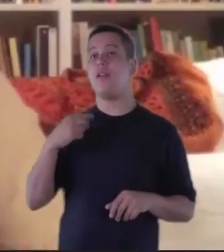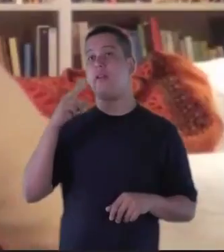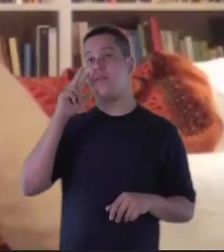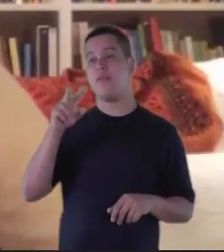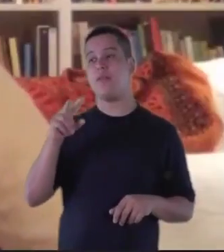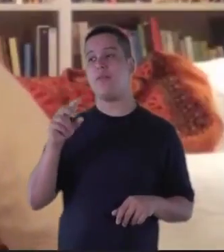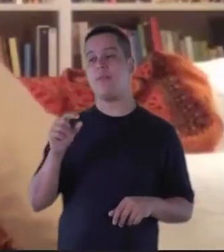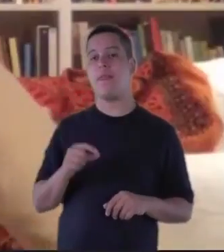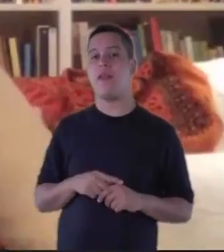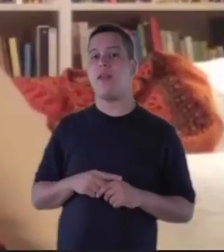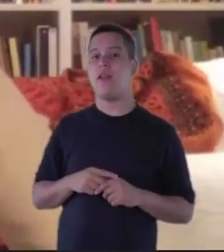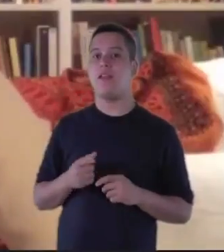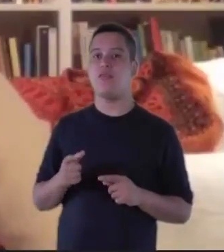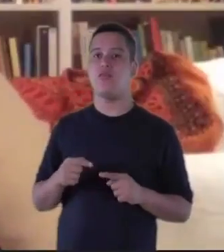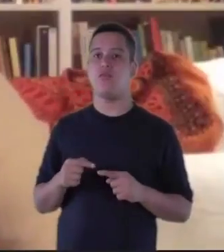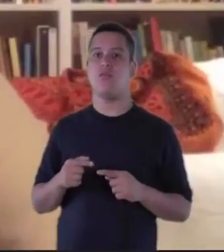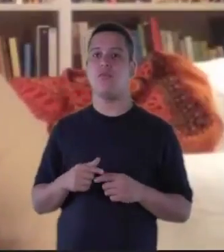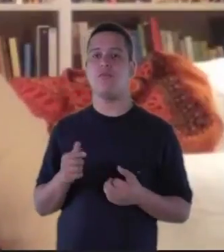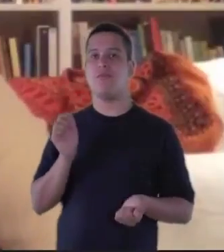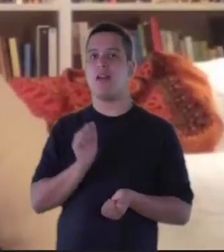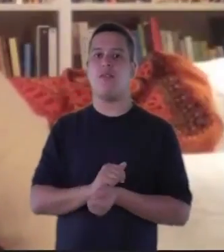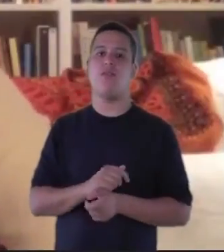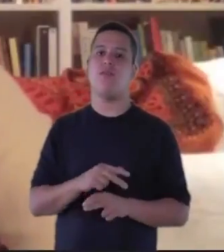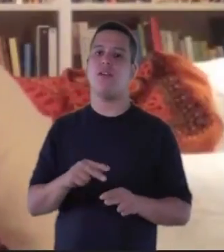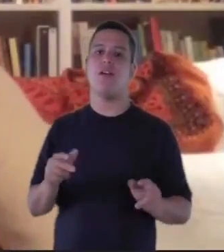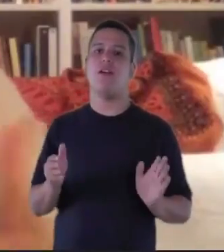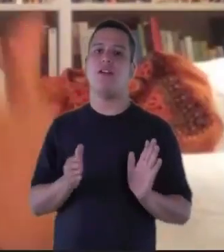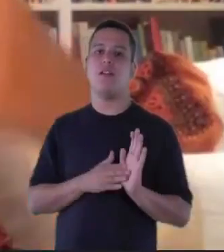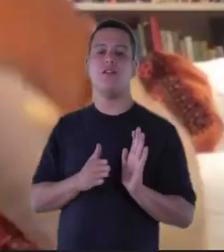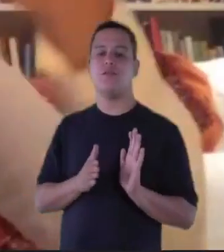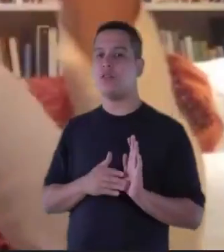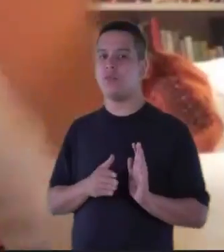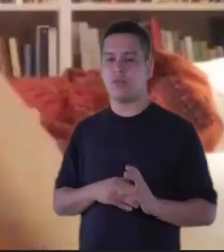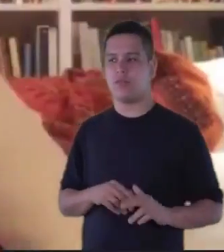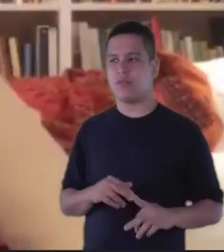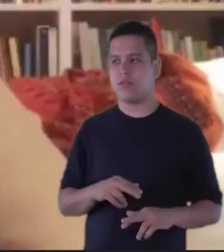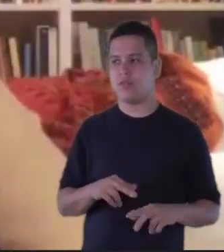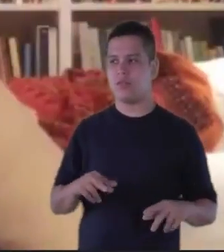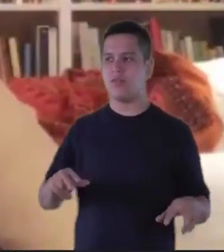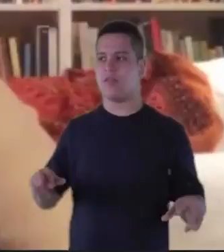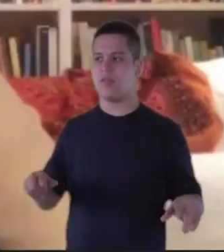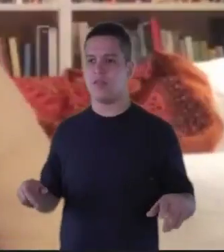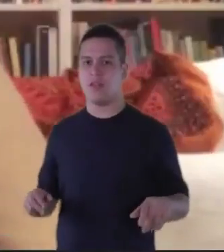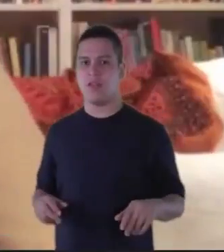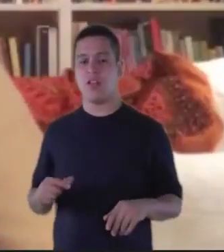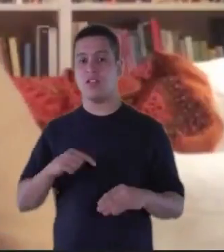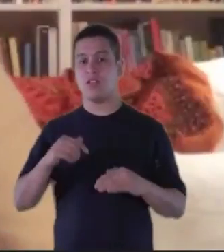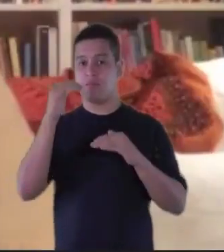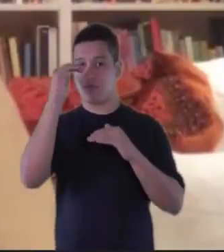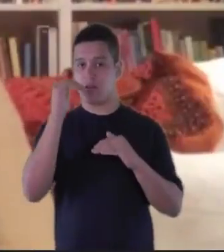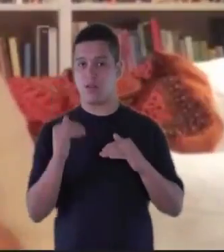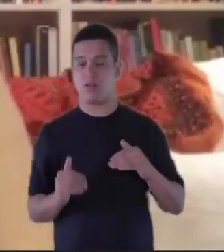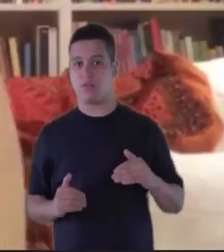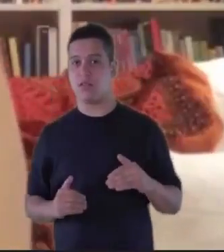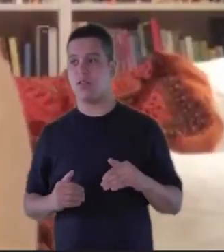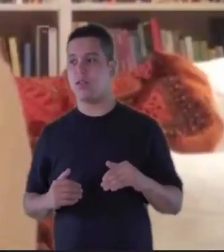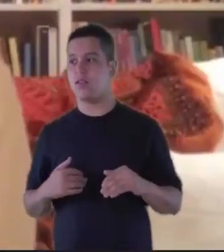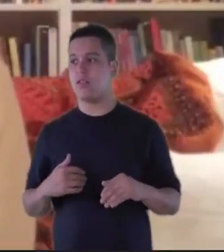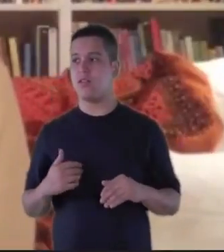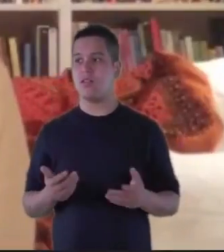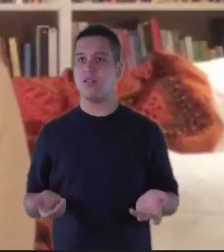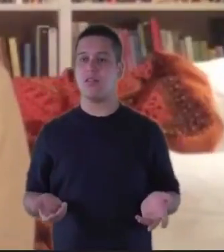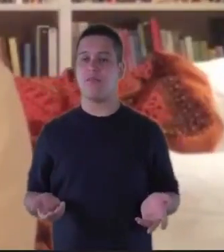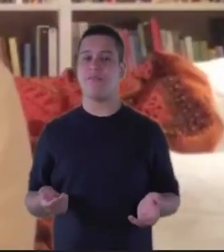que paralisado milhões de projetos lá, vários, eu vi uma lista, eu fiquei procurando lá, eu falei, mas a justificativa era